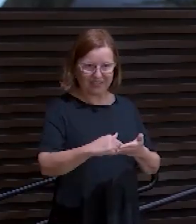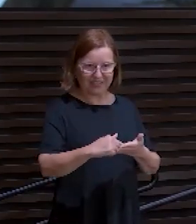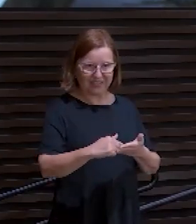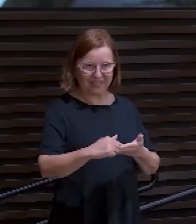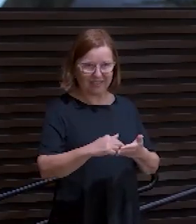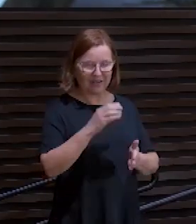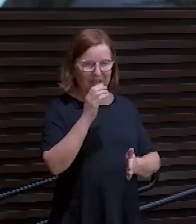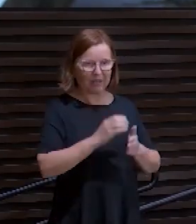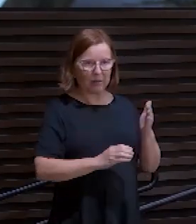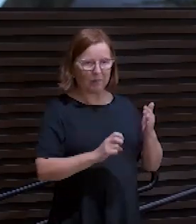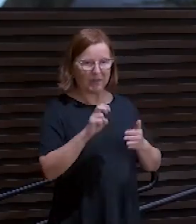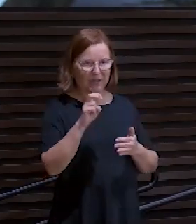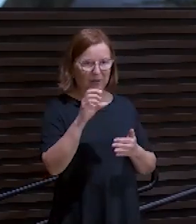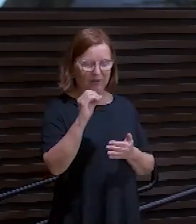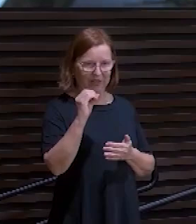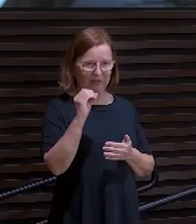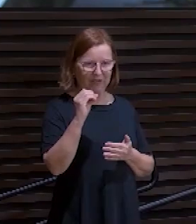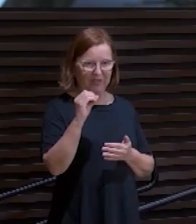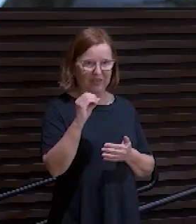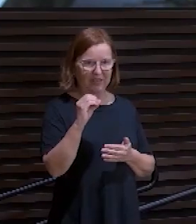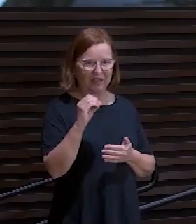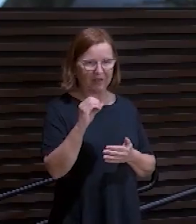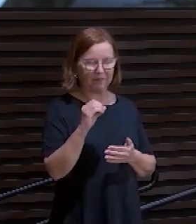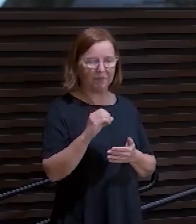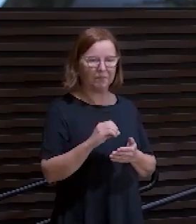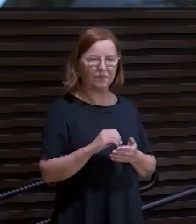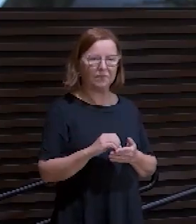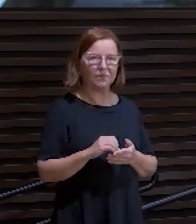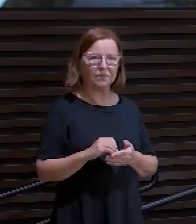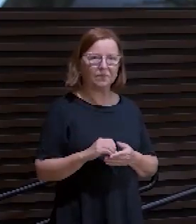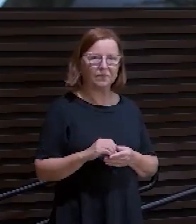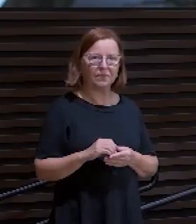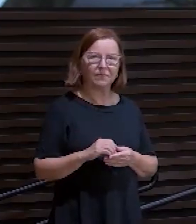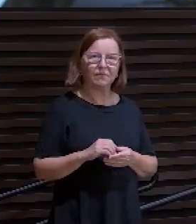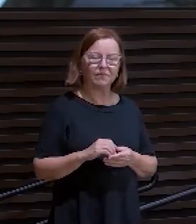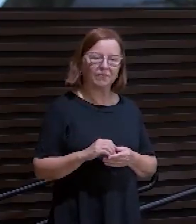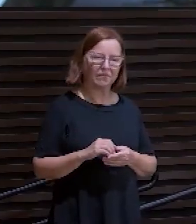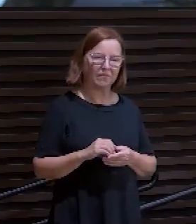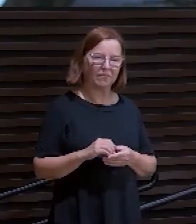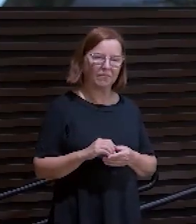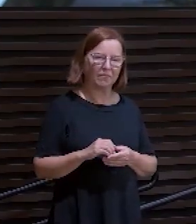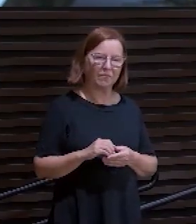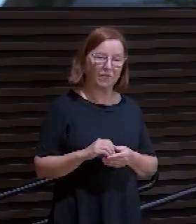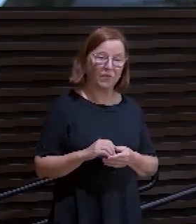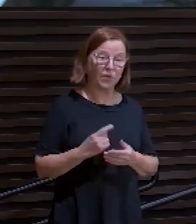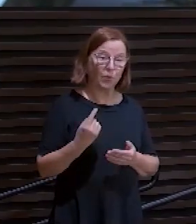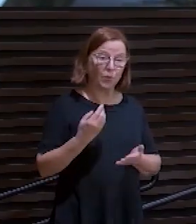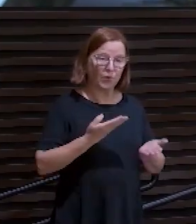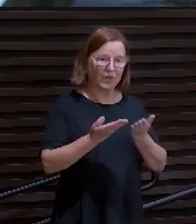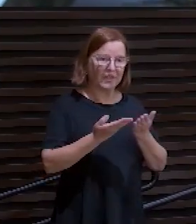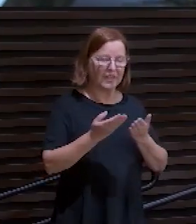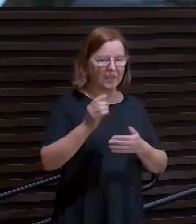50, em meio a uma história de muito sofrimento de um servo de Deus,